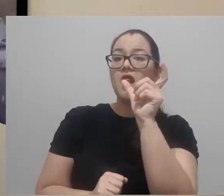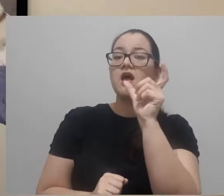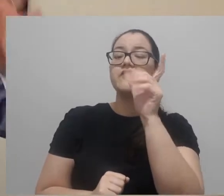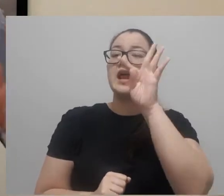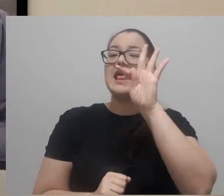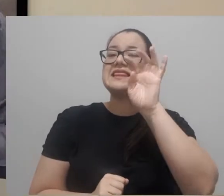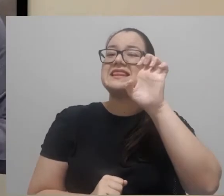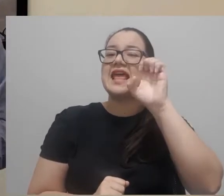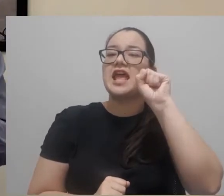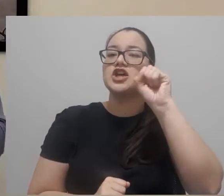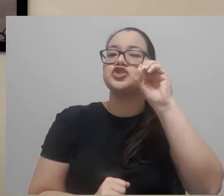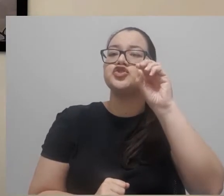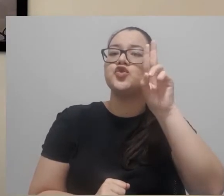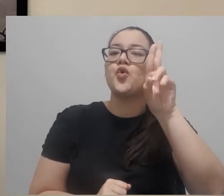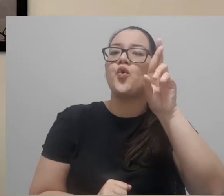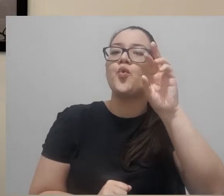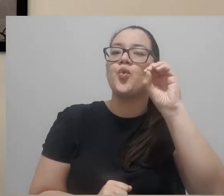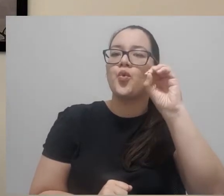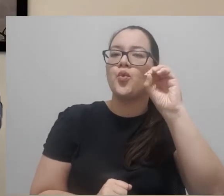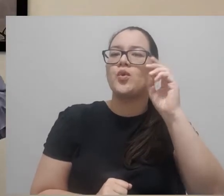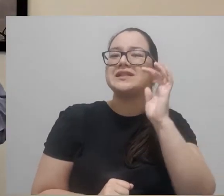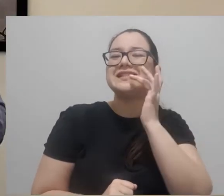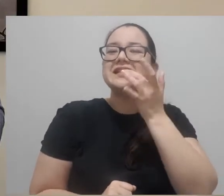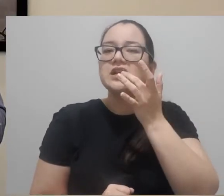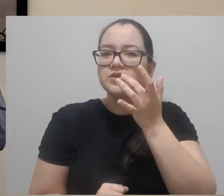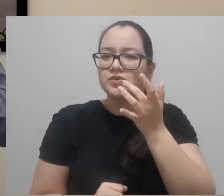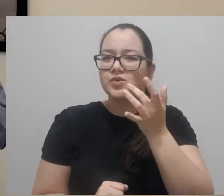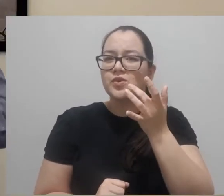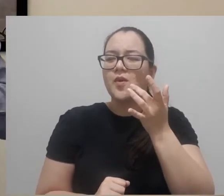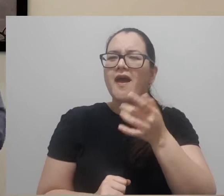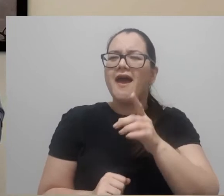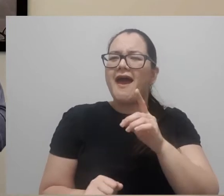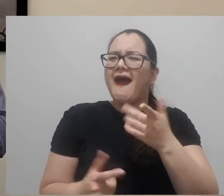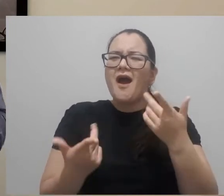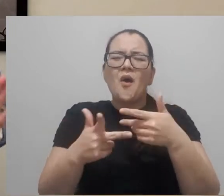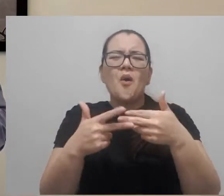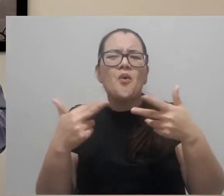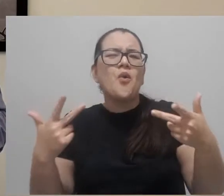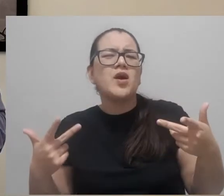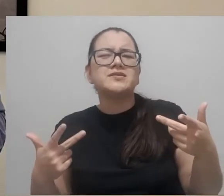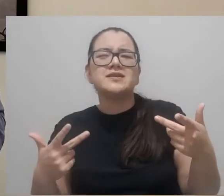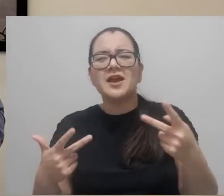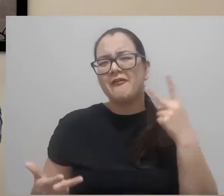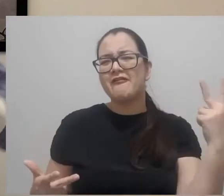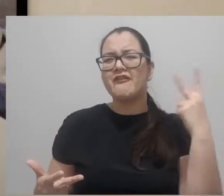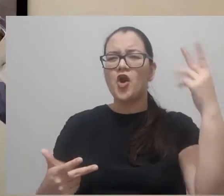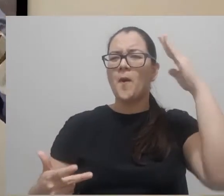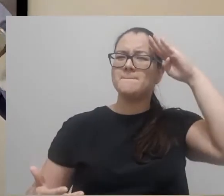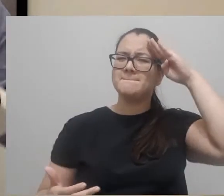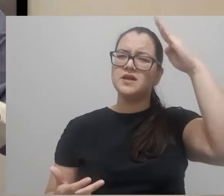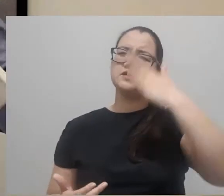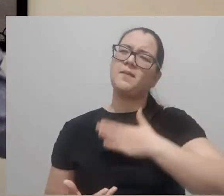uma forma mais geral, é tudo aquilo que eu atribuo valor supremo em minha vida. Não